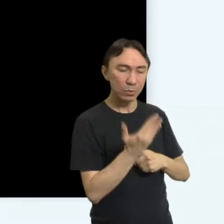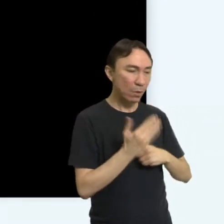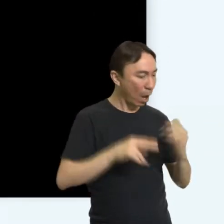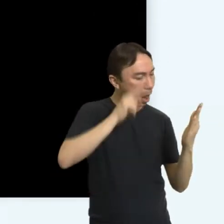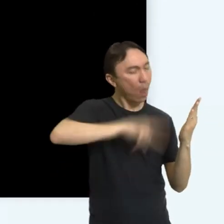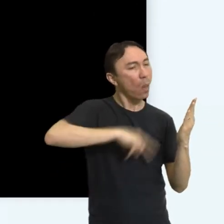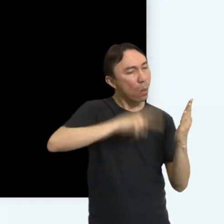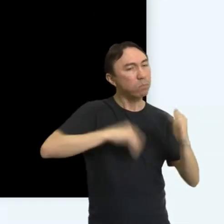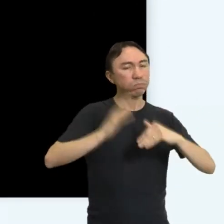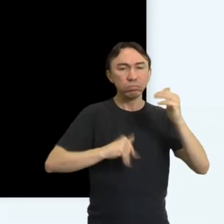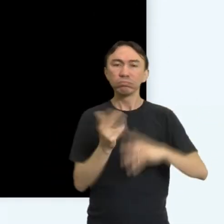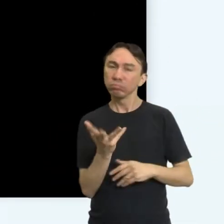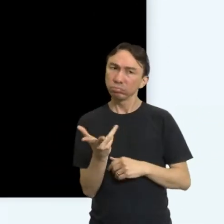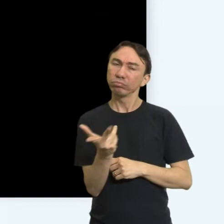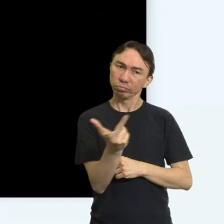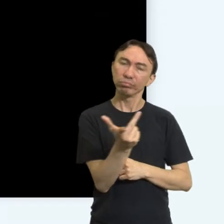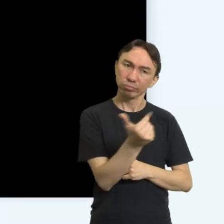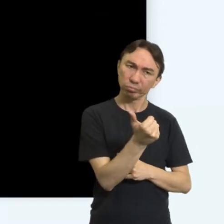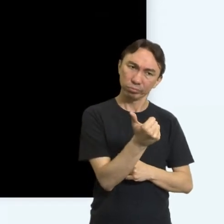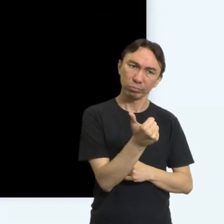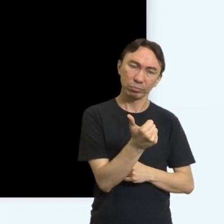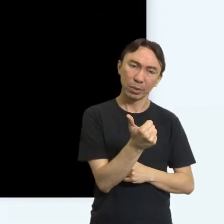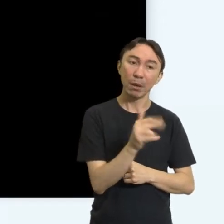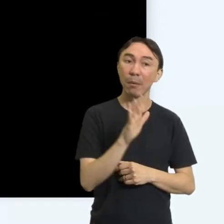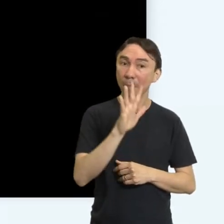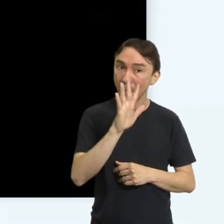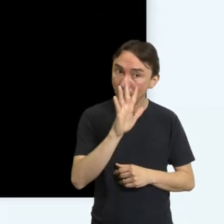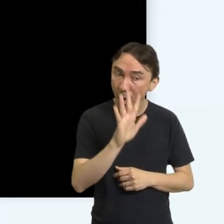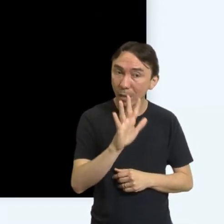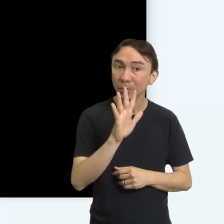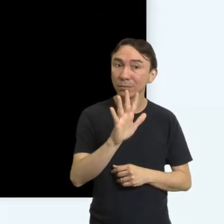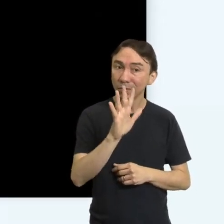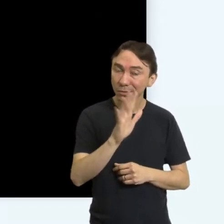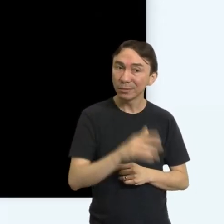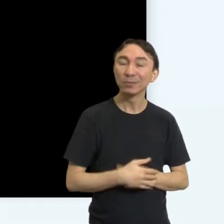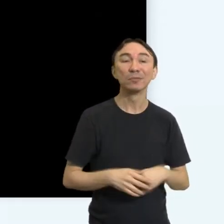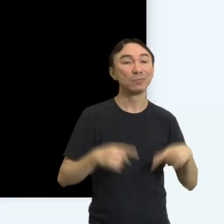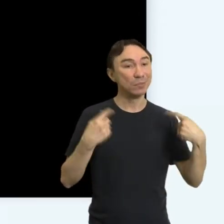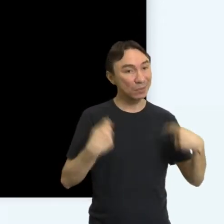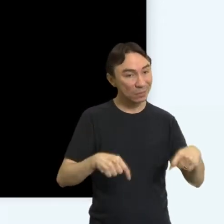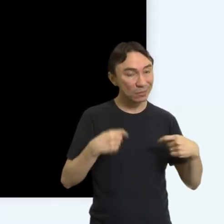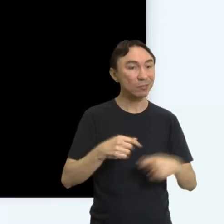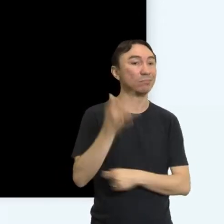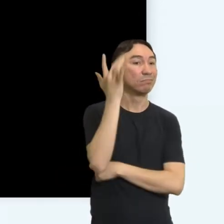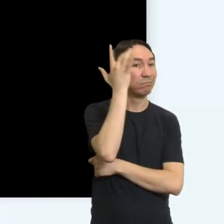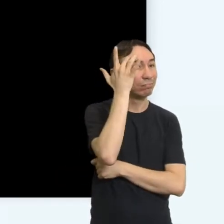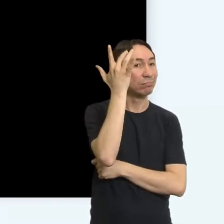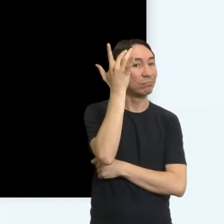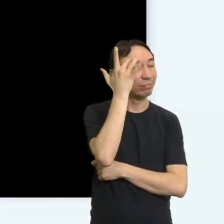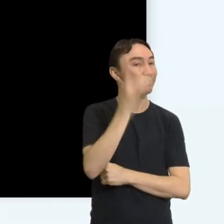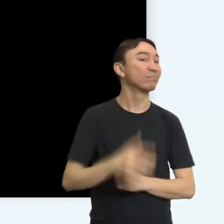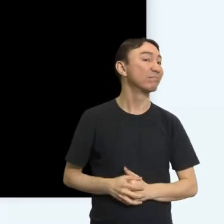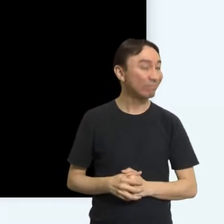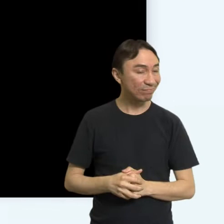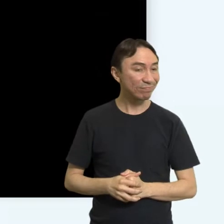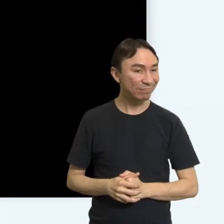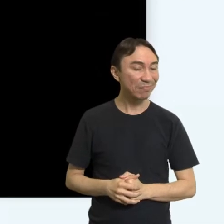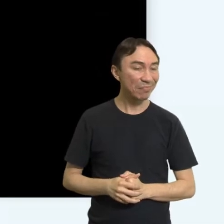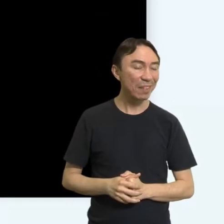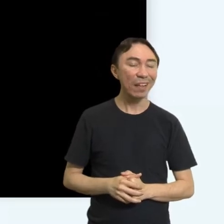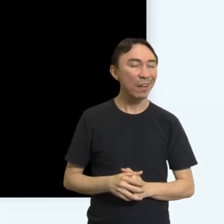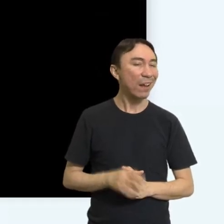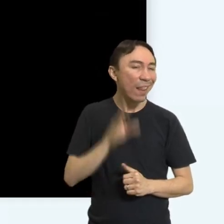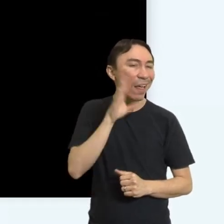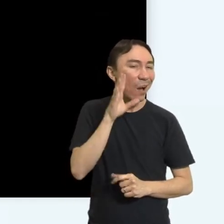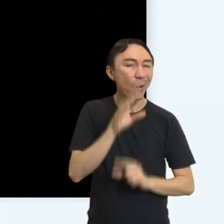tornar leitores mais competentes. Mas tem que ser feita com consciência. Uma coisa super legal de fazer é,